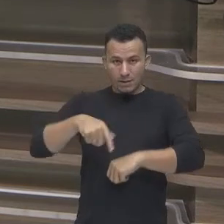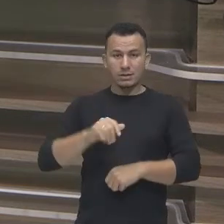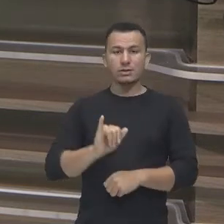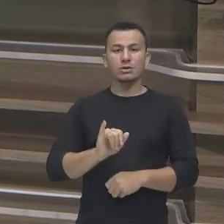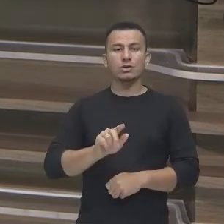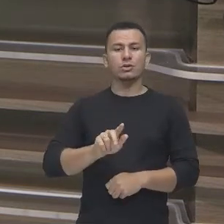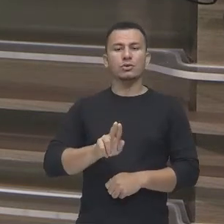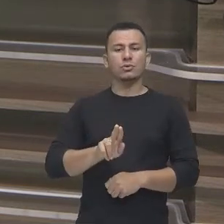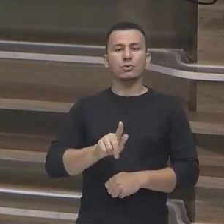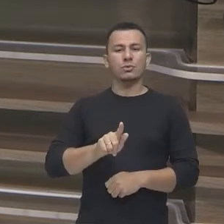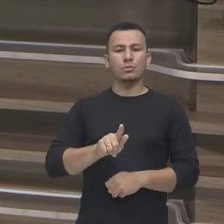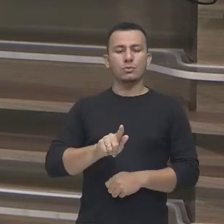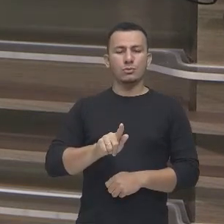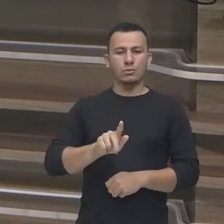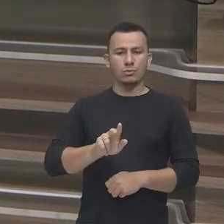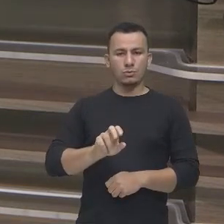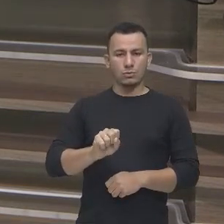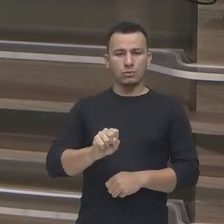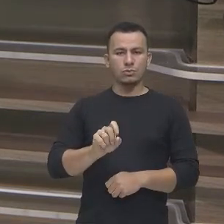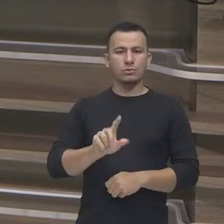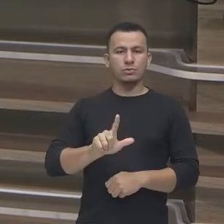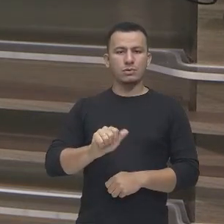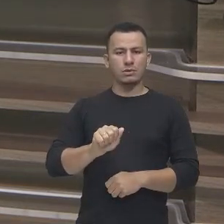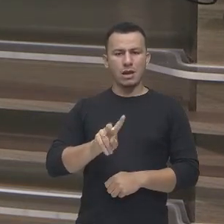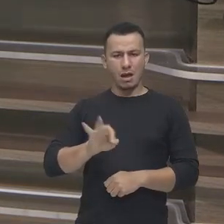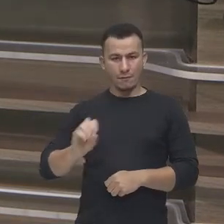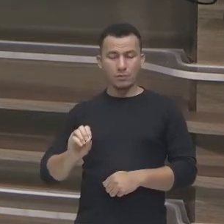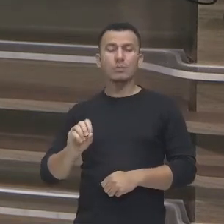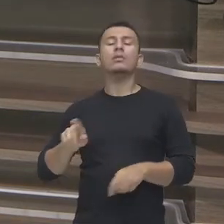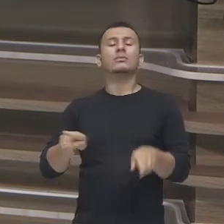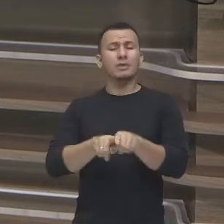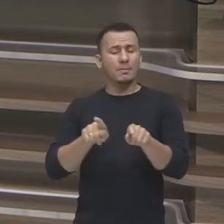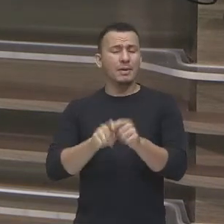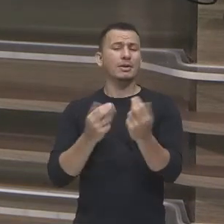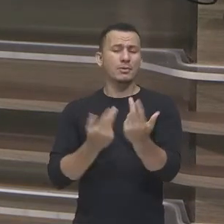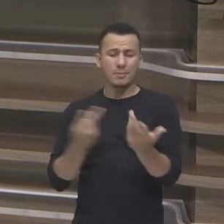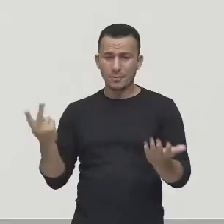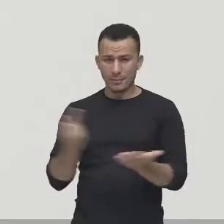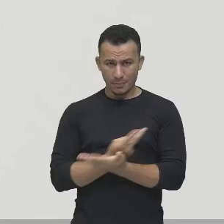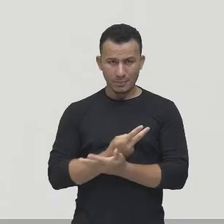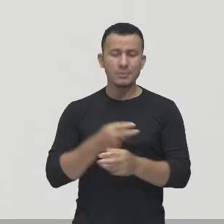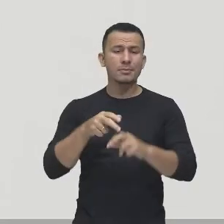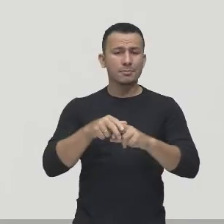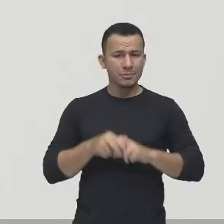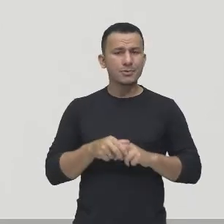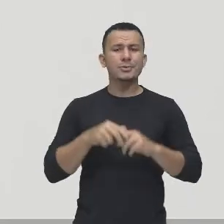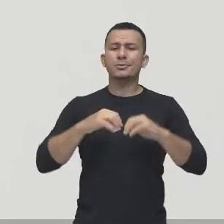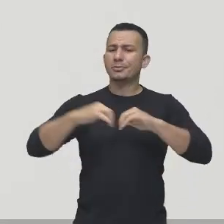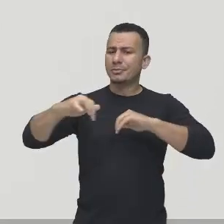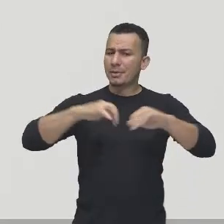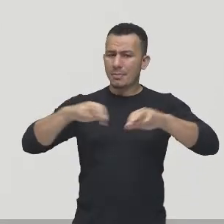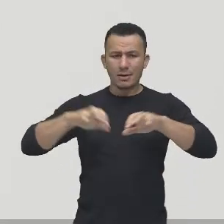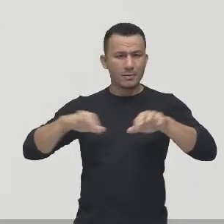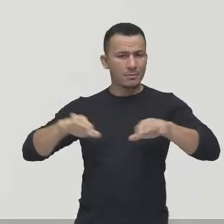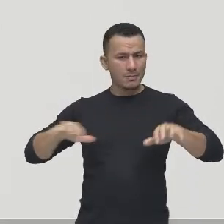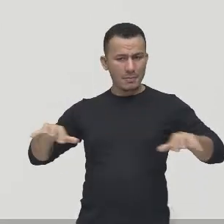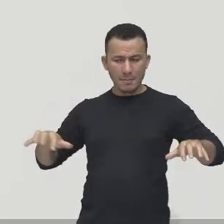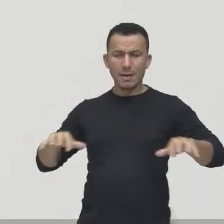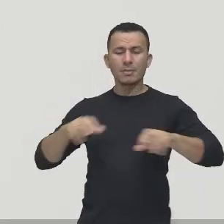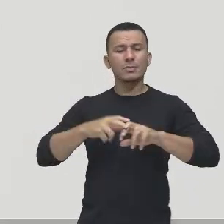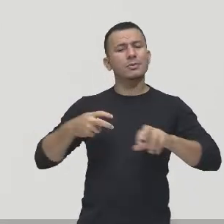Europa Oriental, é a mesma coisa. E isso é o motivo principal para que houvesse essas separações aí, né?